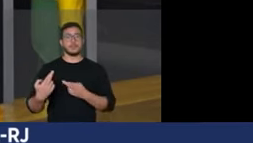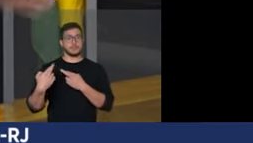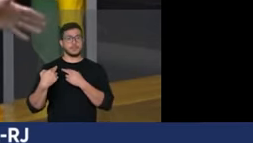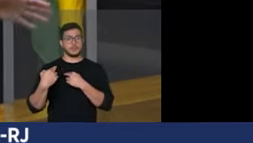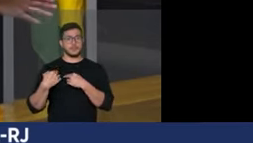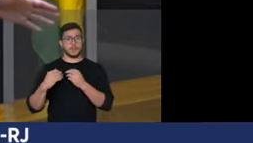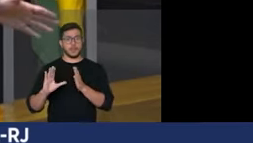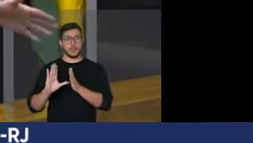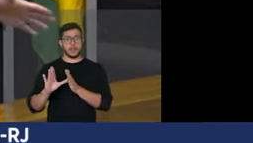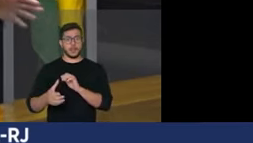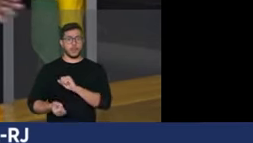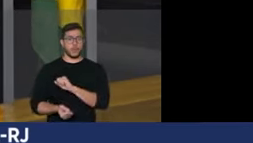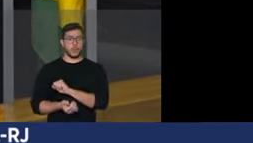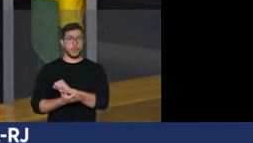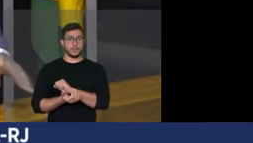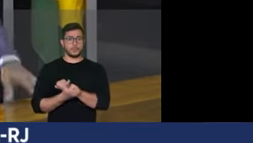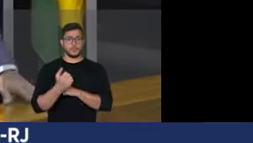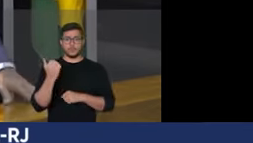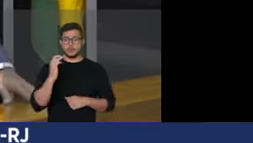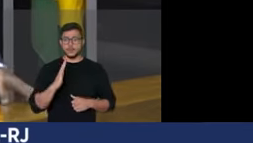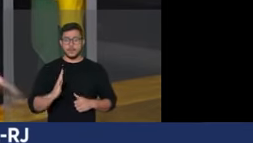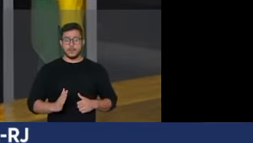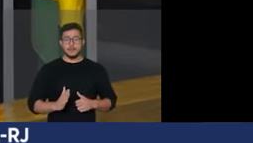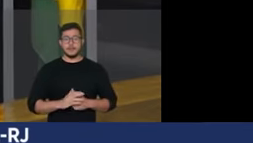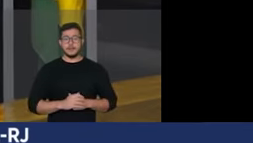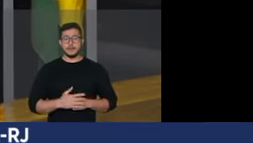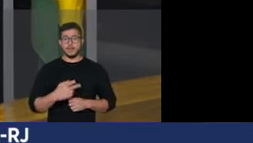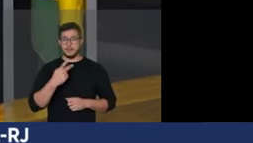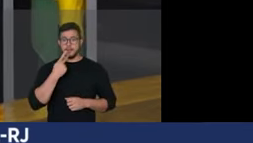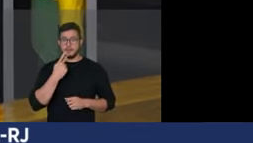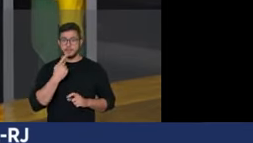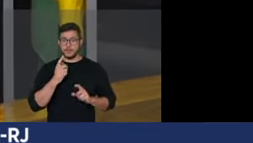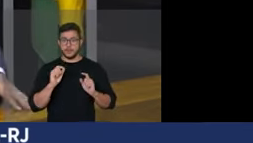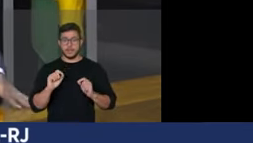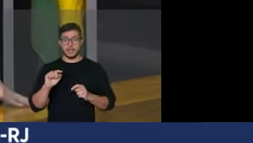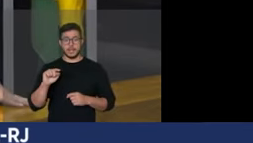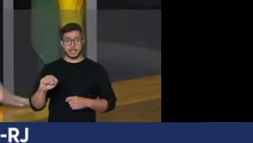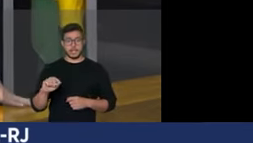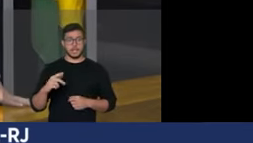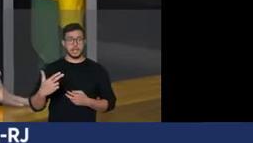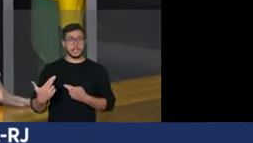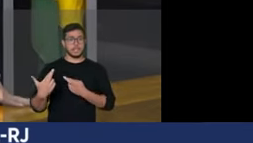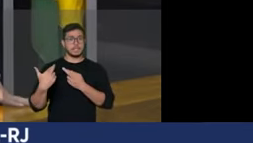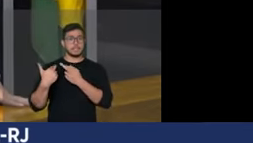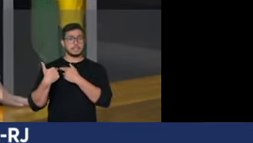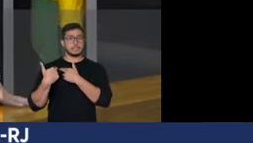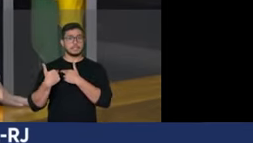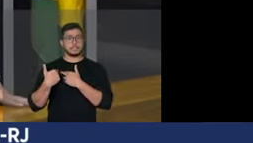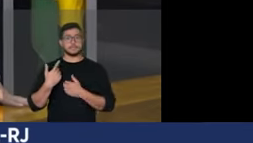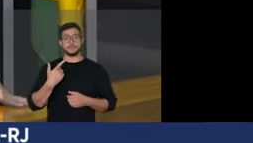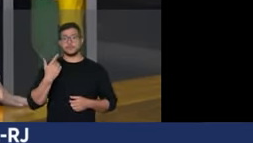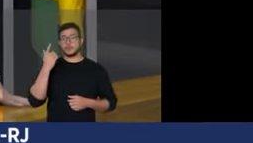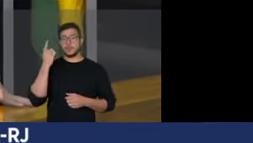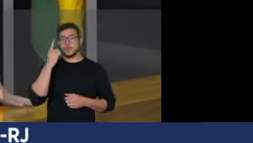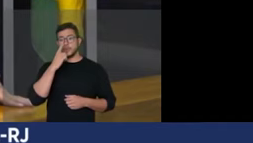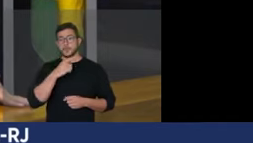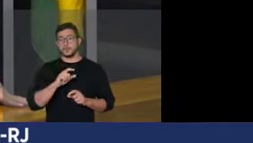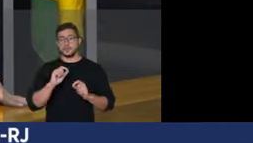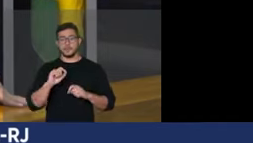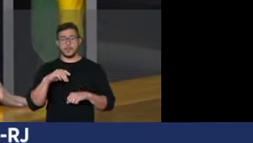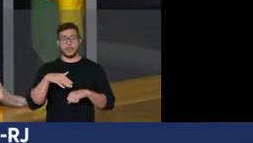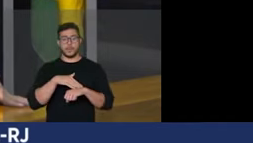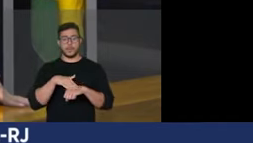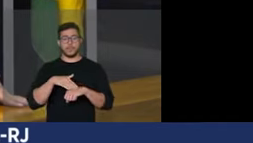falou em alto e bom som nesse final de semana que ele foi o responsável por intermediar junto a Fernando